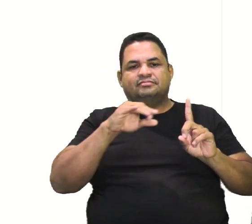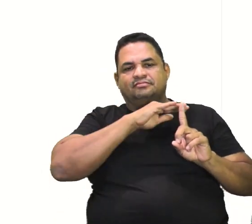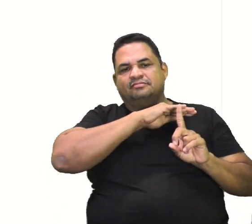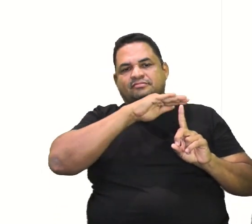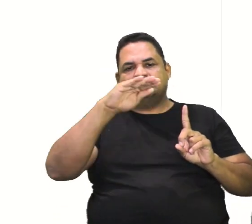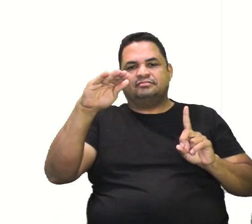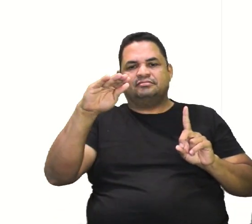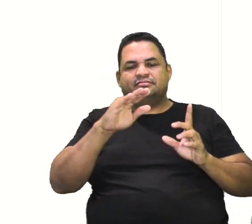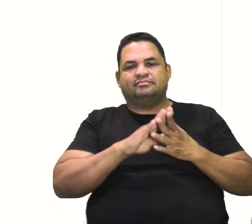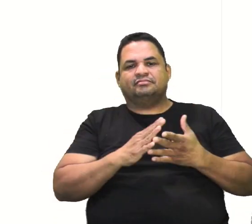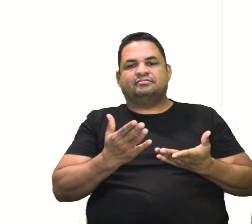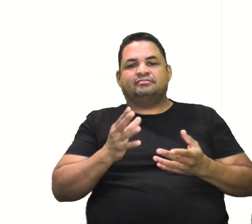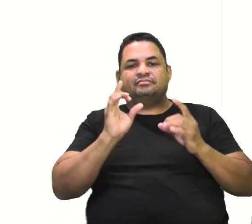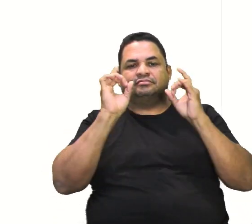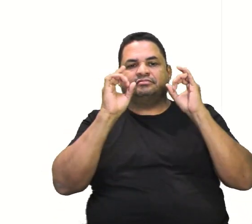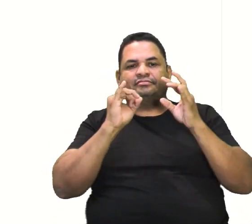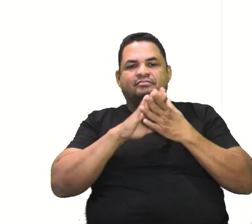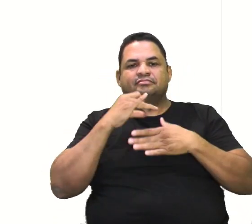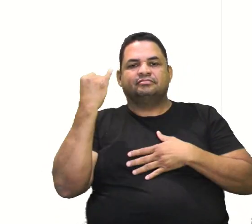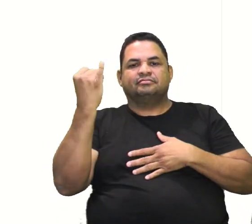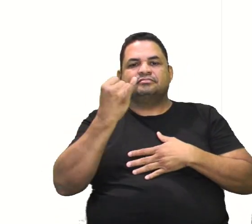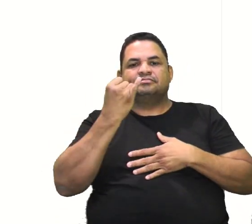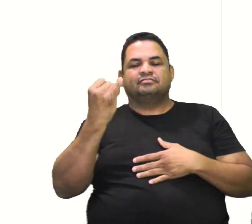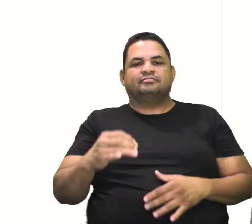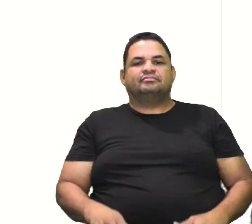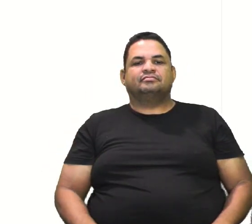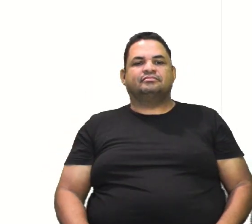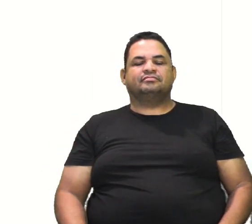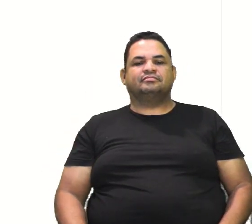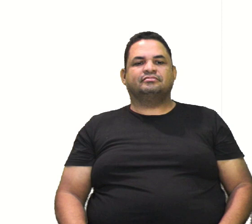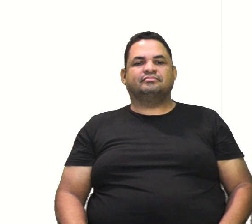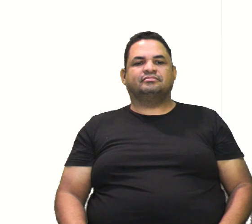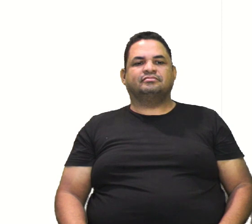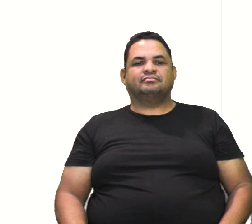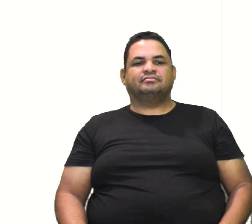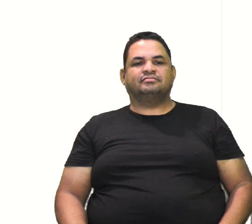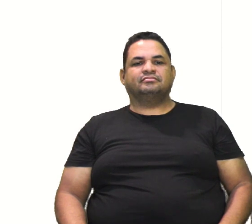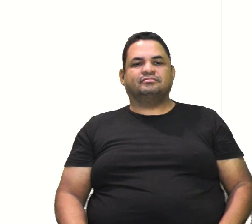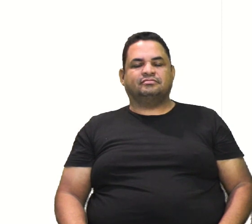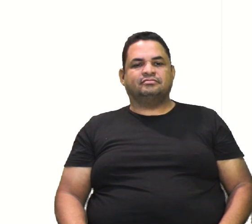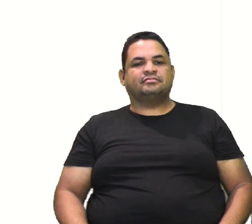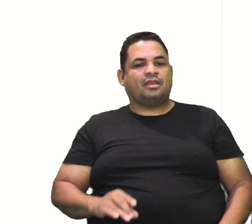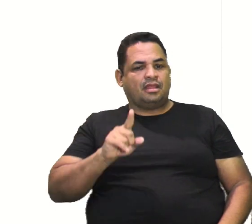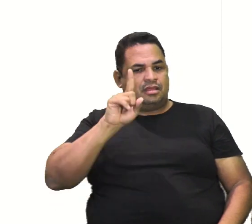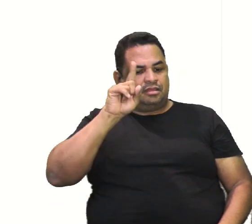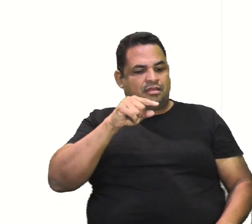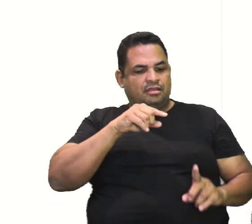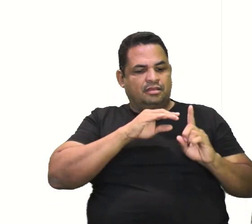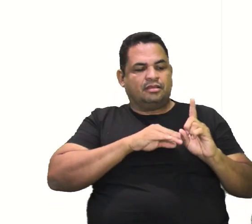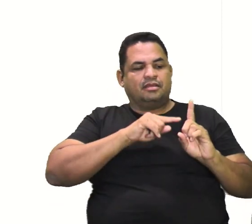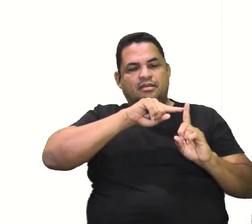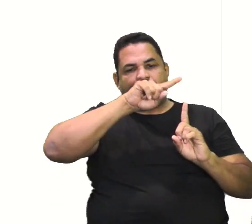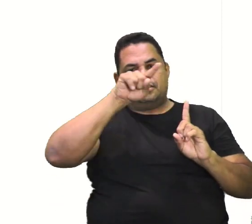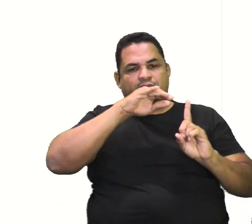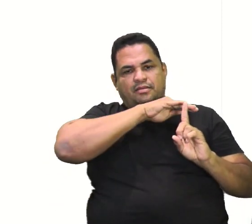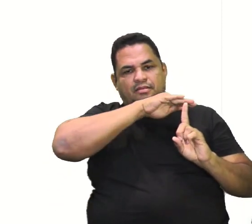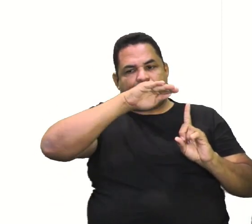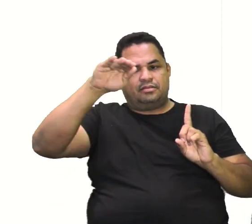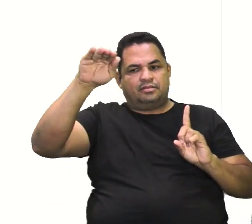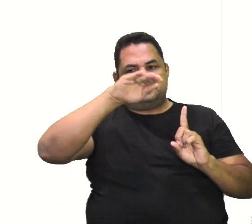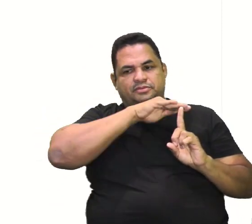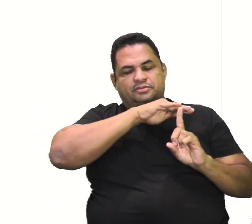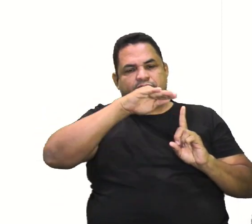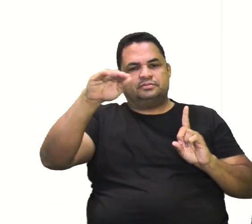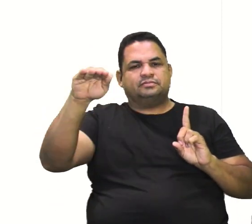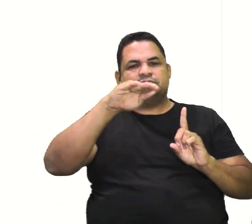a reta tem um detalhe importante. Ele disse que é tangente, né? Tangente. É uma afirmação. Então